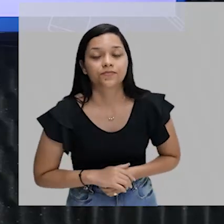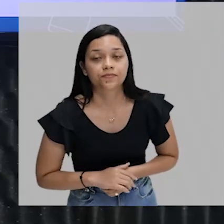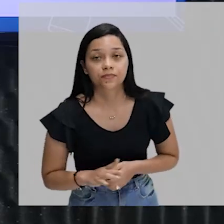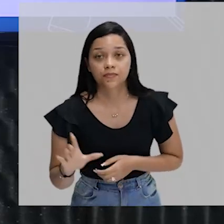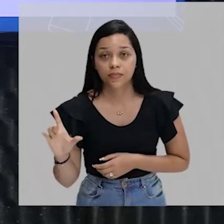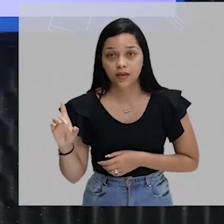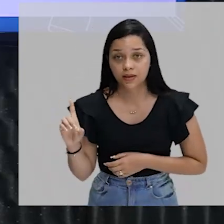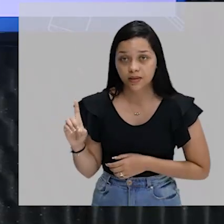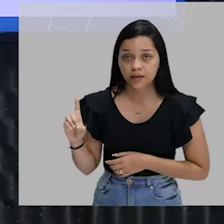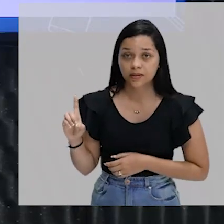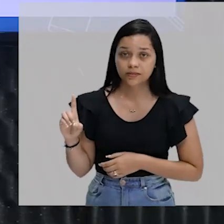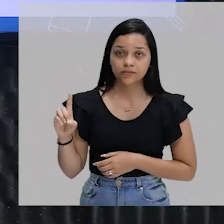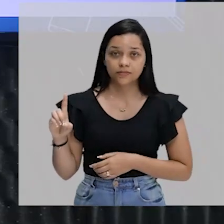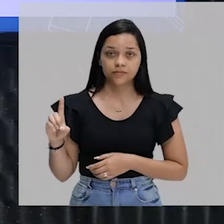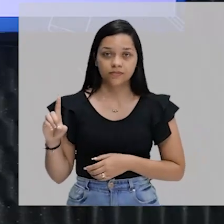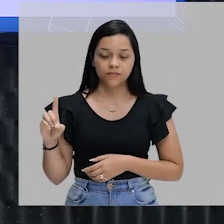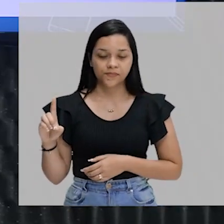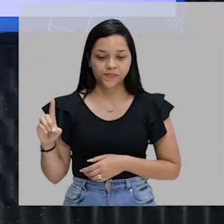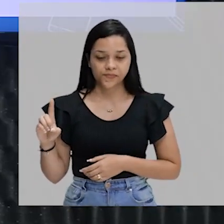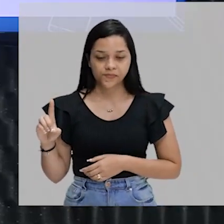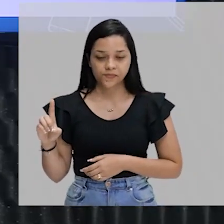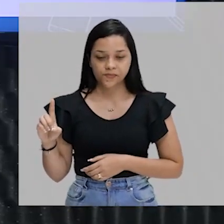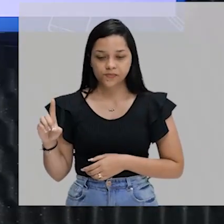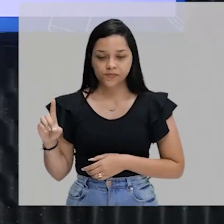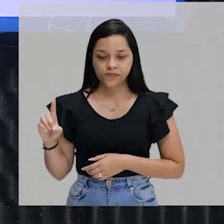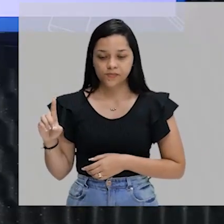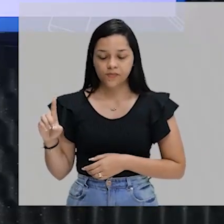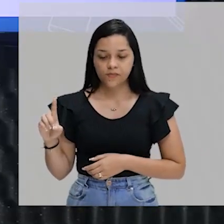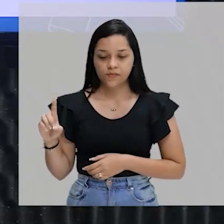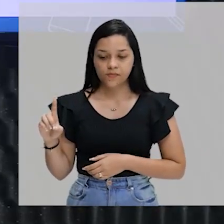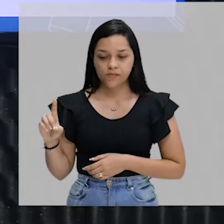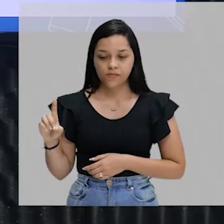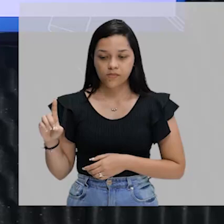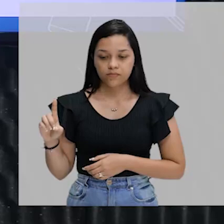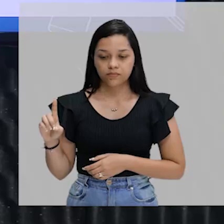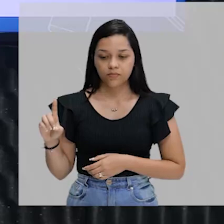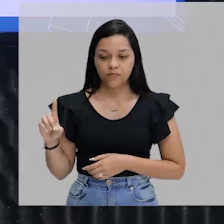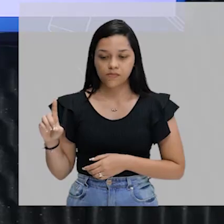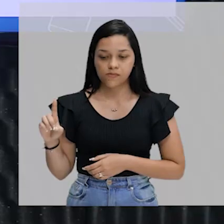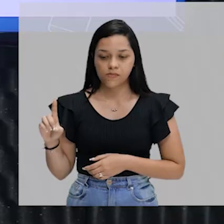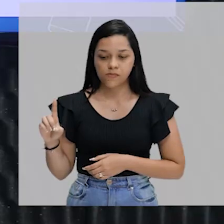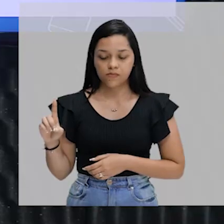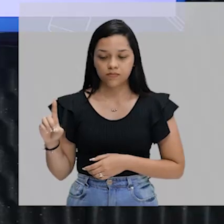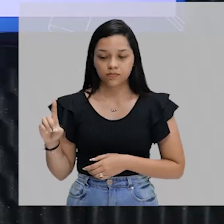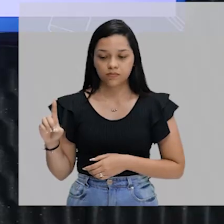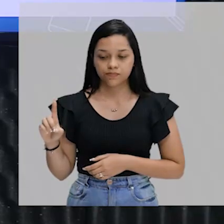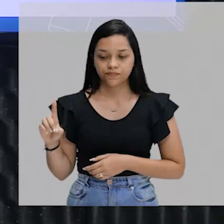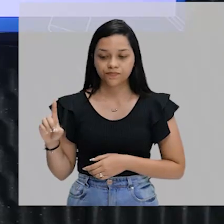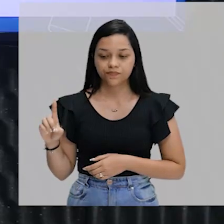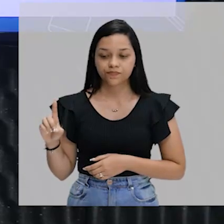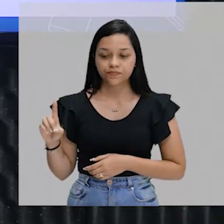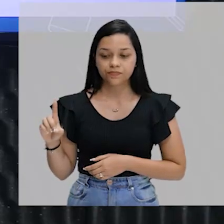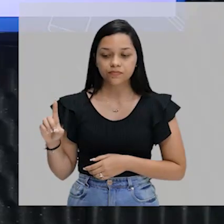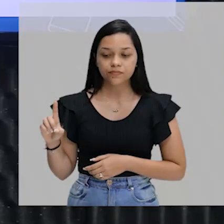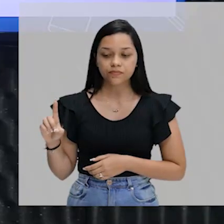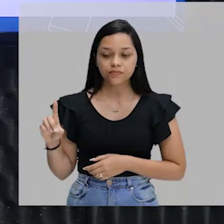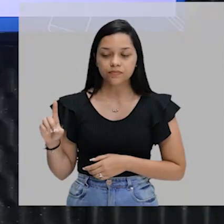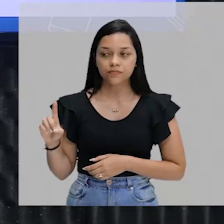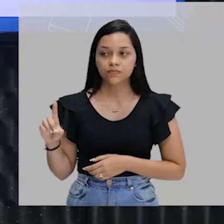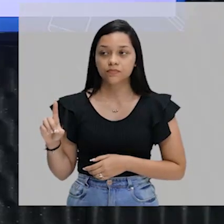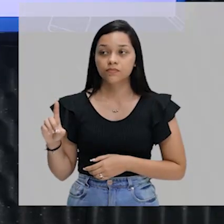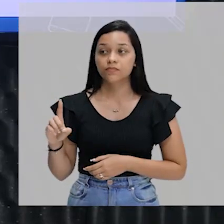Letra D. Da síntese de carboidratos a partir da ativação do DNA do milho original,